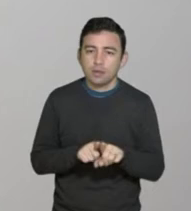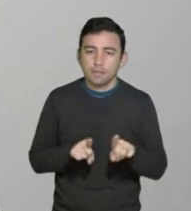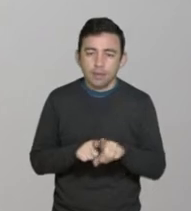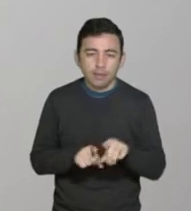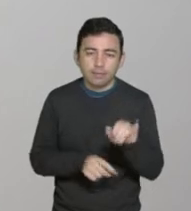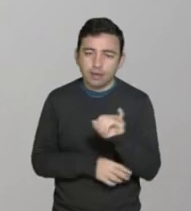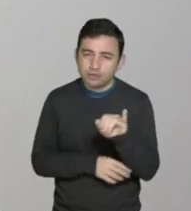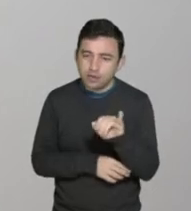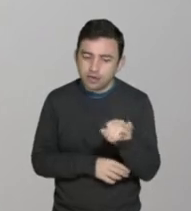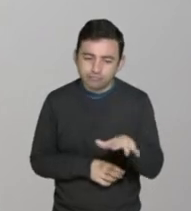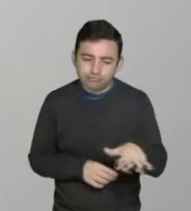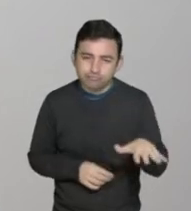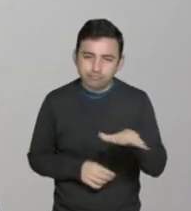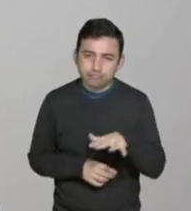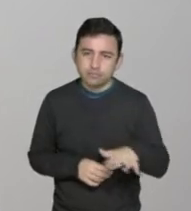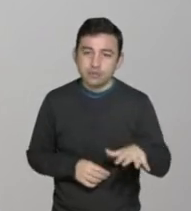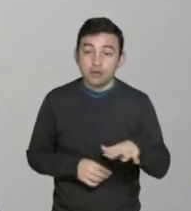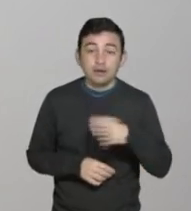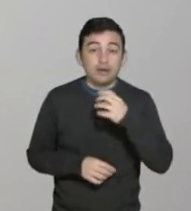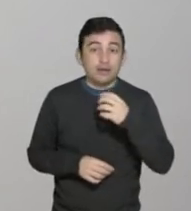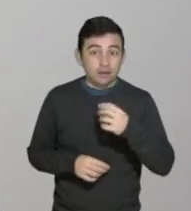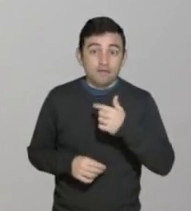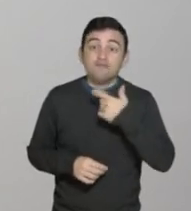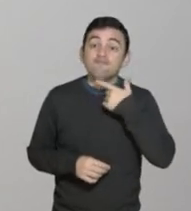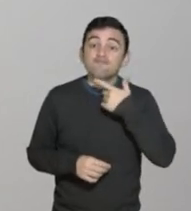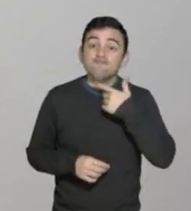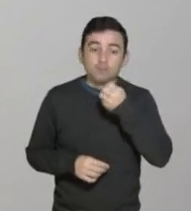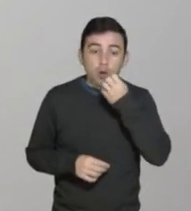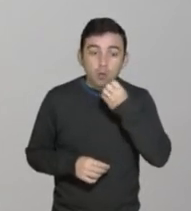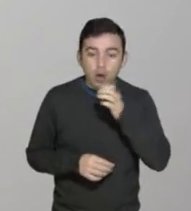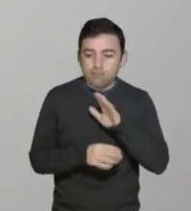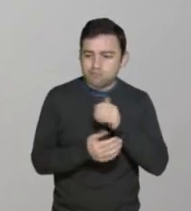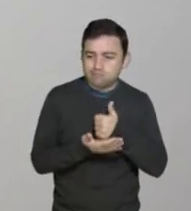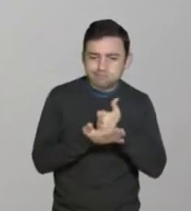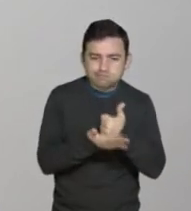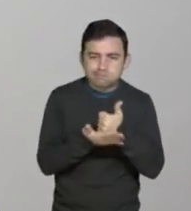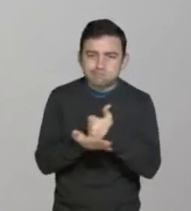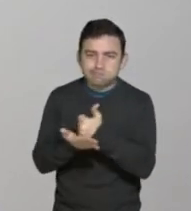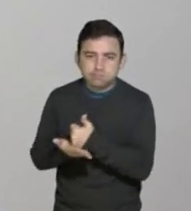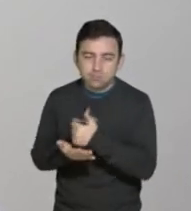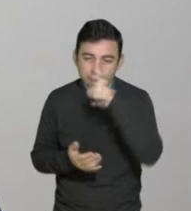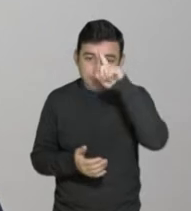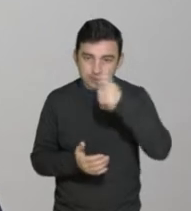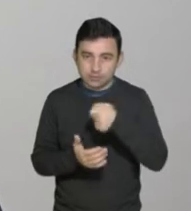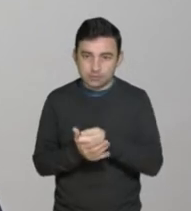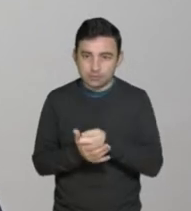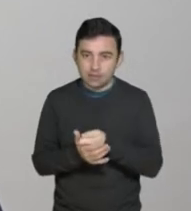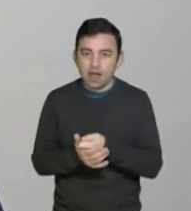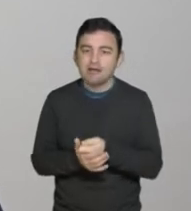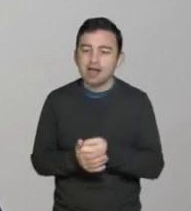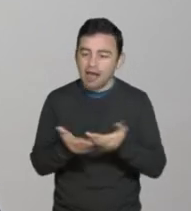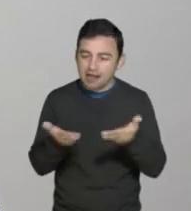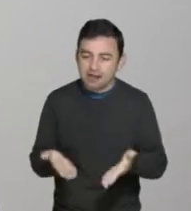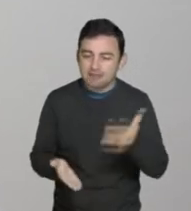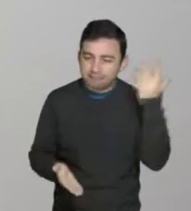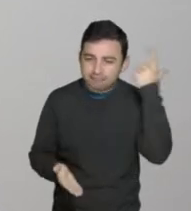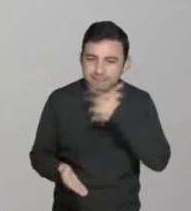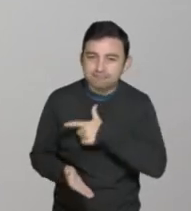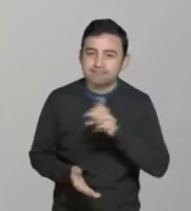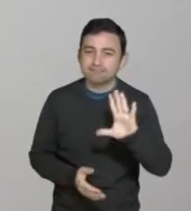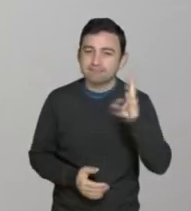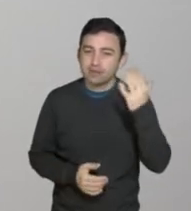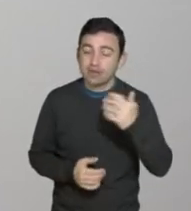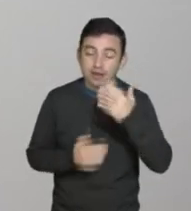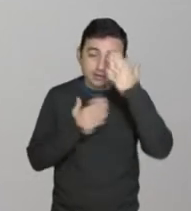sorte que, quando há boa vontade de tomar uma decisão, acontece. E aqui eu quero agradecer ao